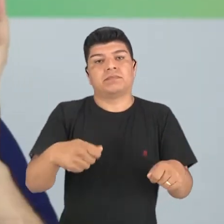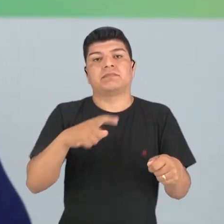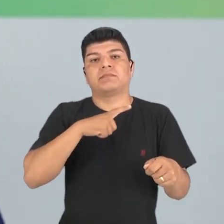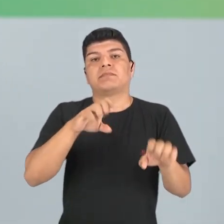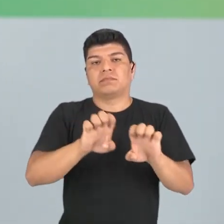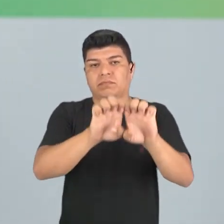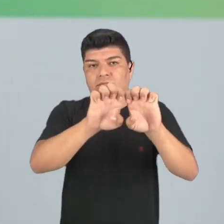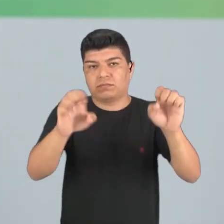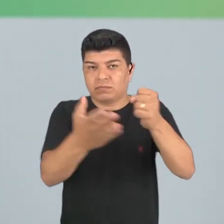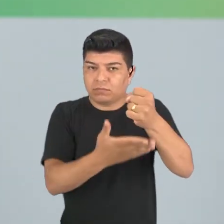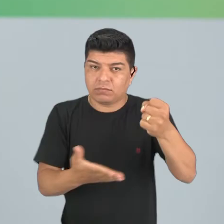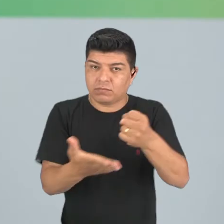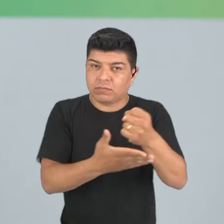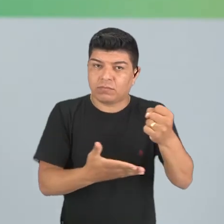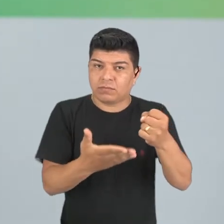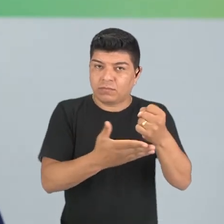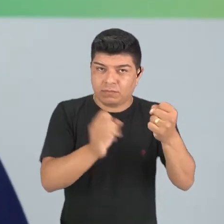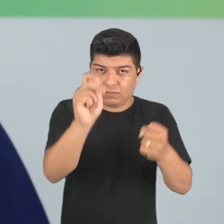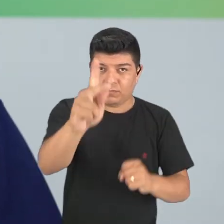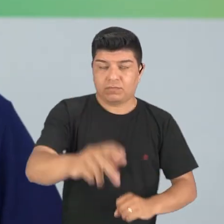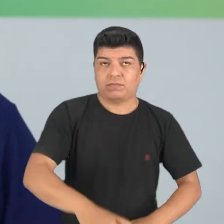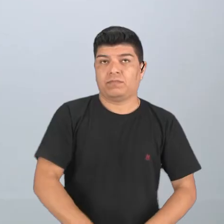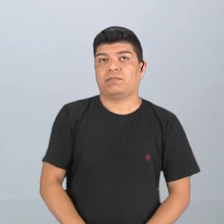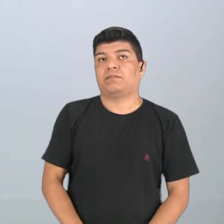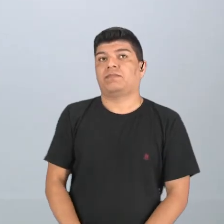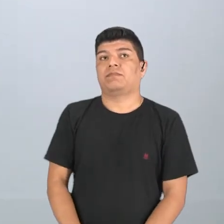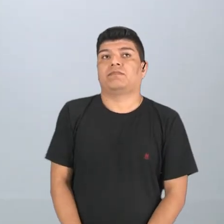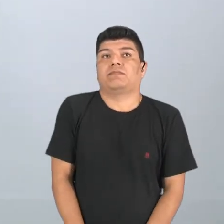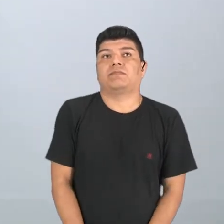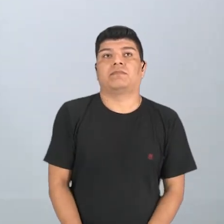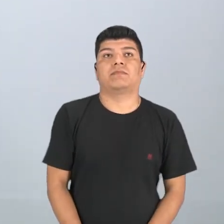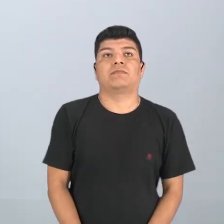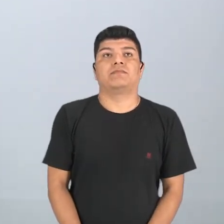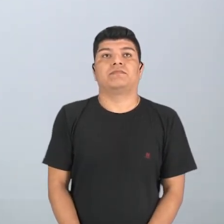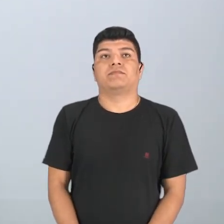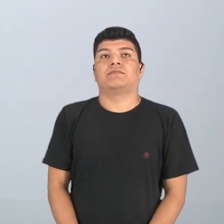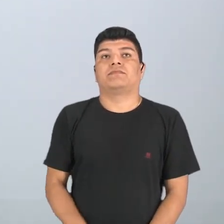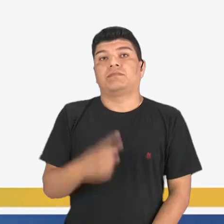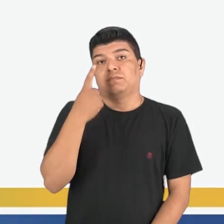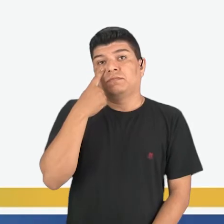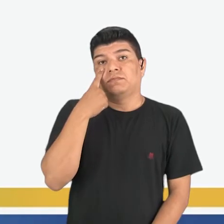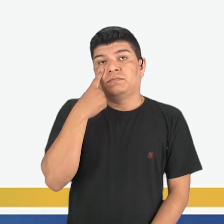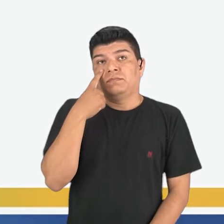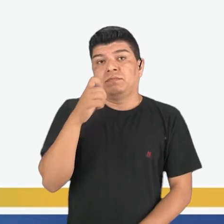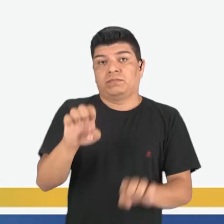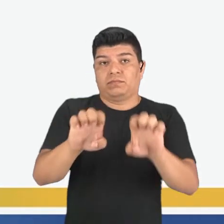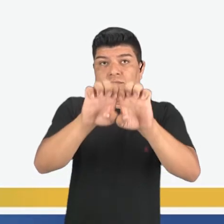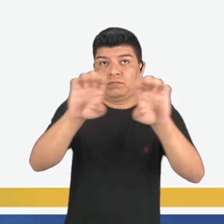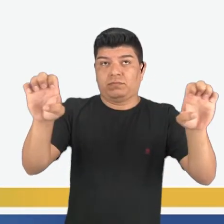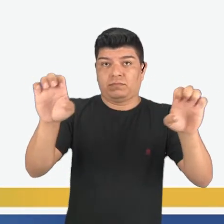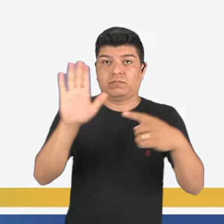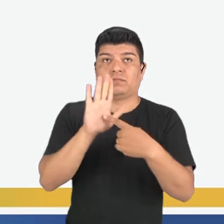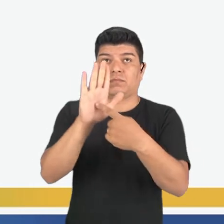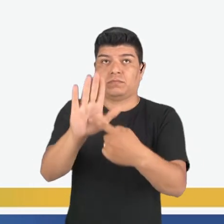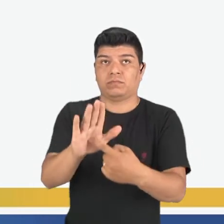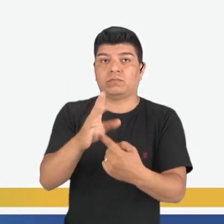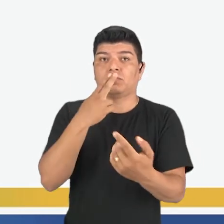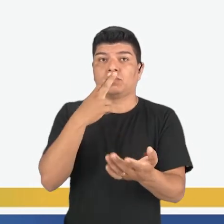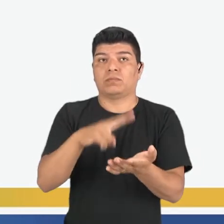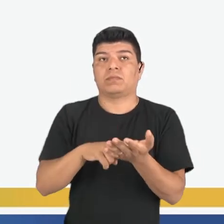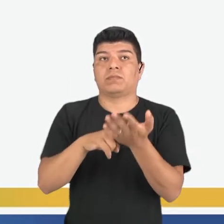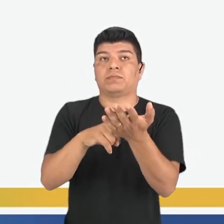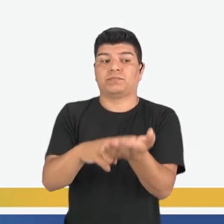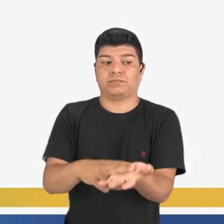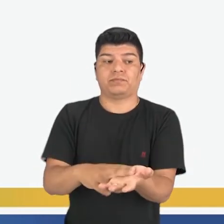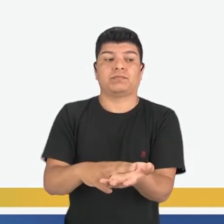estrutura básica para escrevermos a carta, ok? Vamos observar aqui a estrutura, o modelo de uma carta. Observa aí